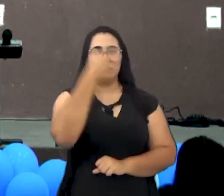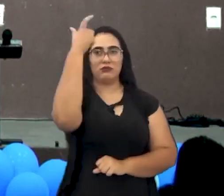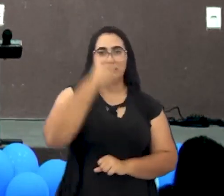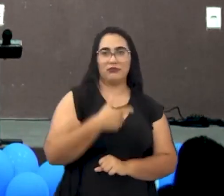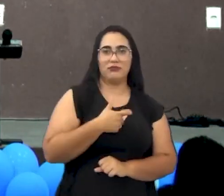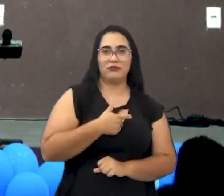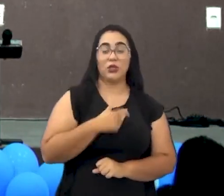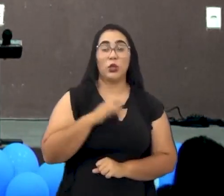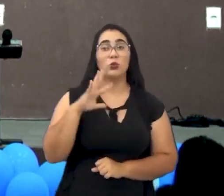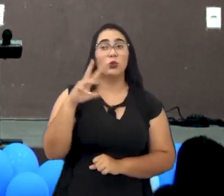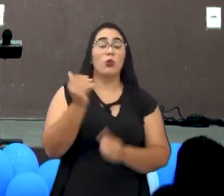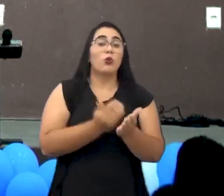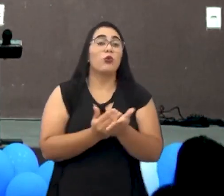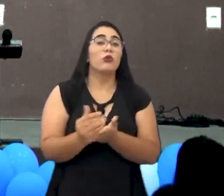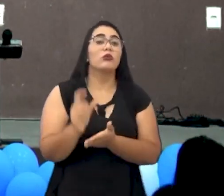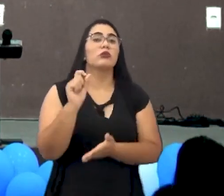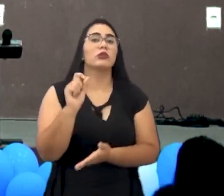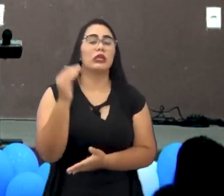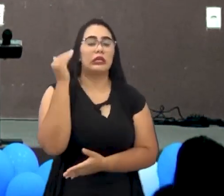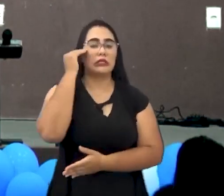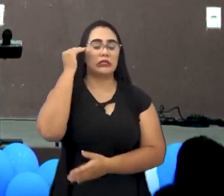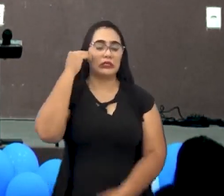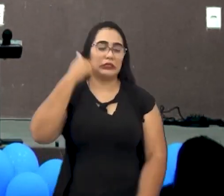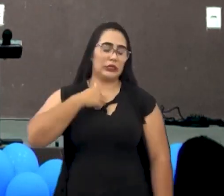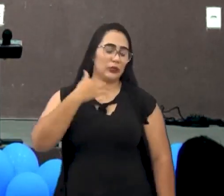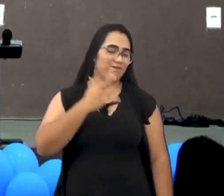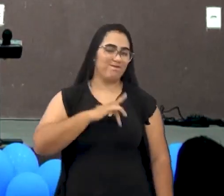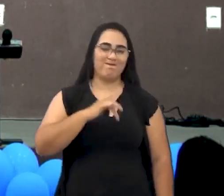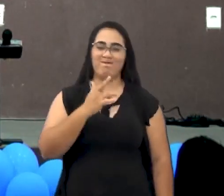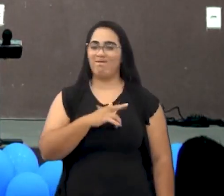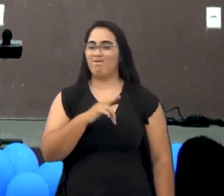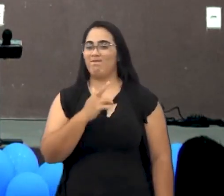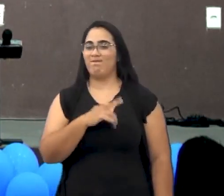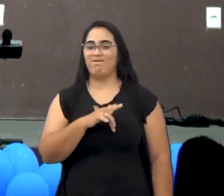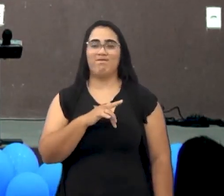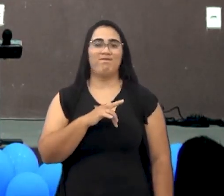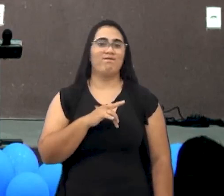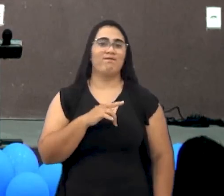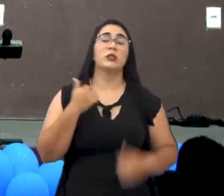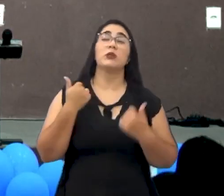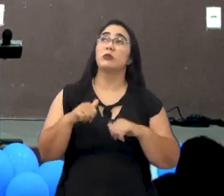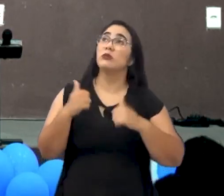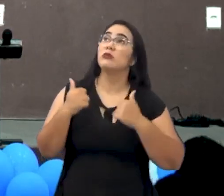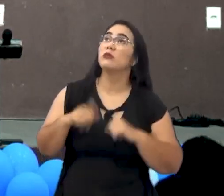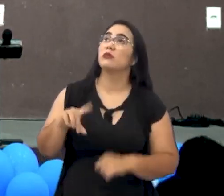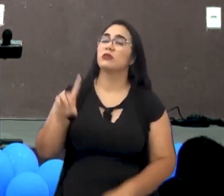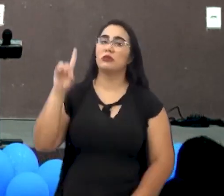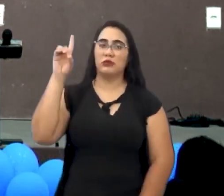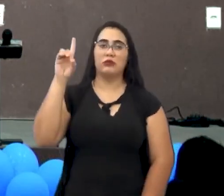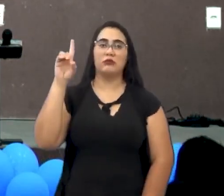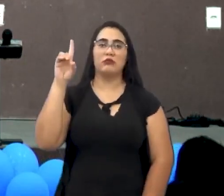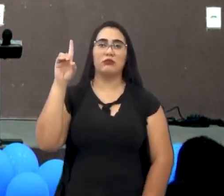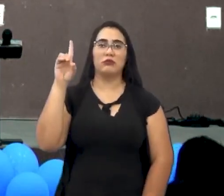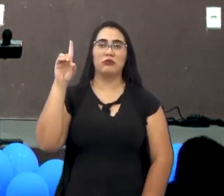Tudo começa pelo reconhecimento da miséria, da necessidade, da carência.